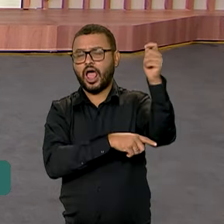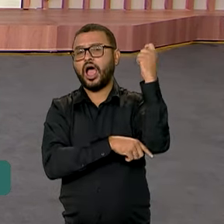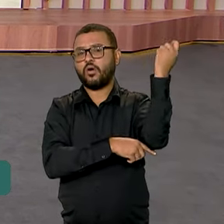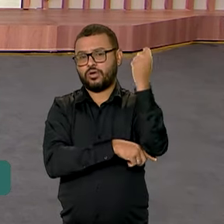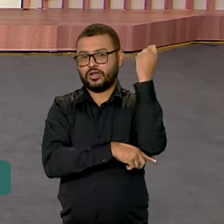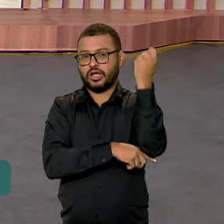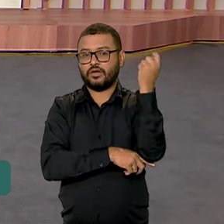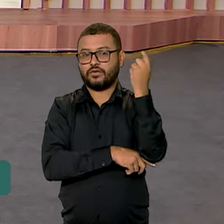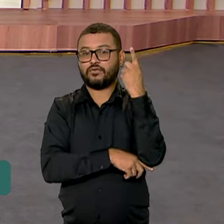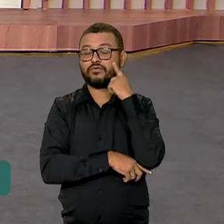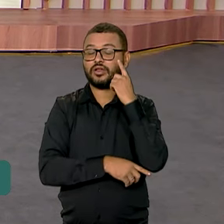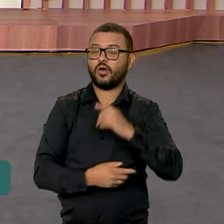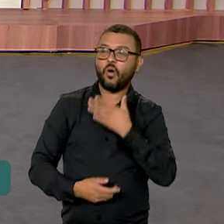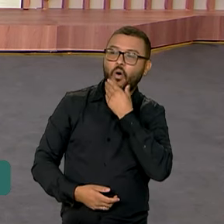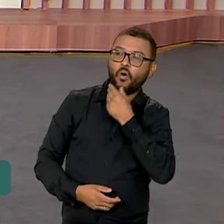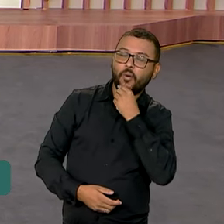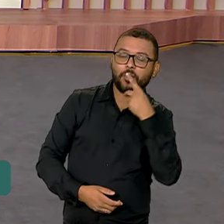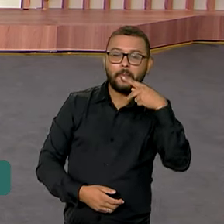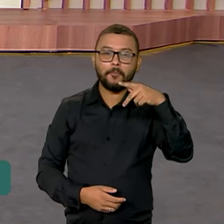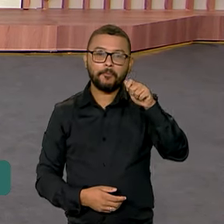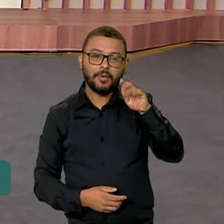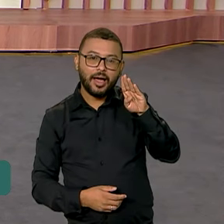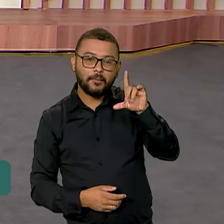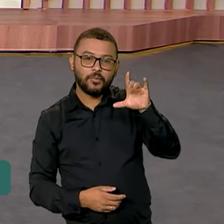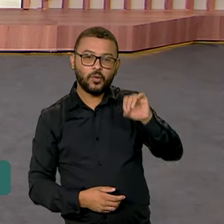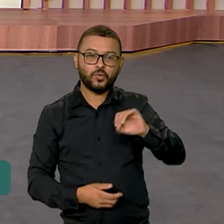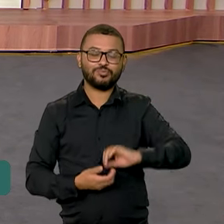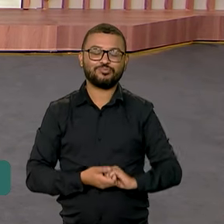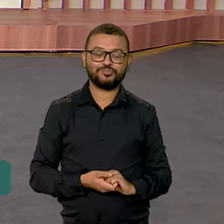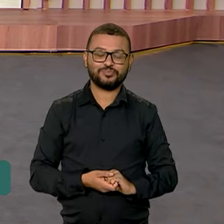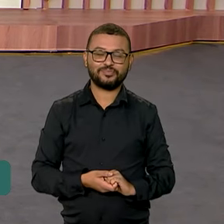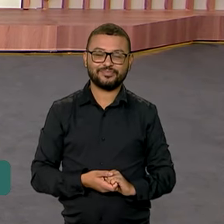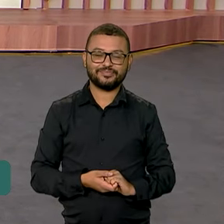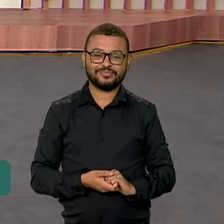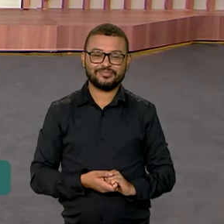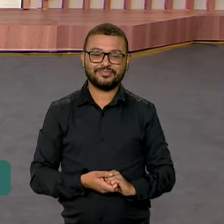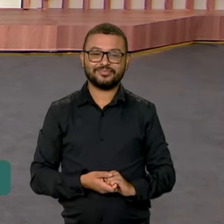situação no Rio Grande do Sul. Olá, Pablo, é com você.